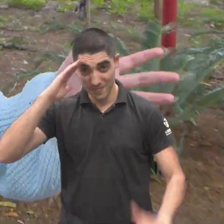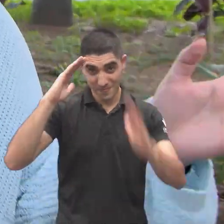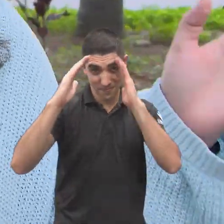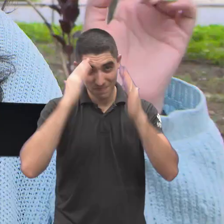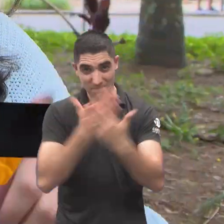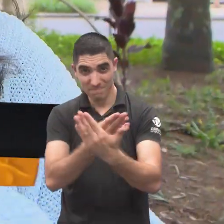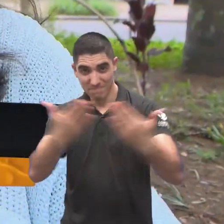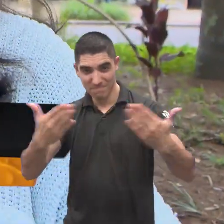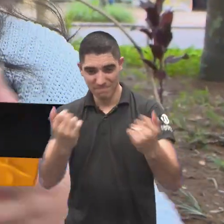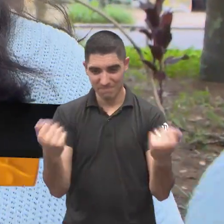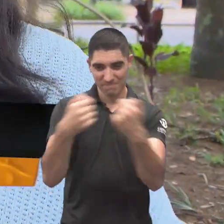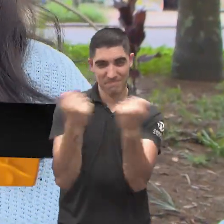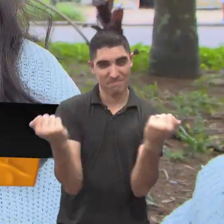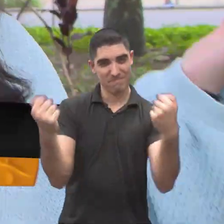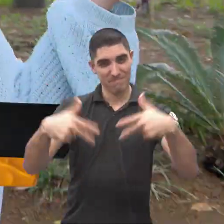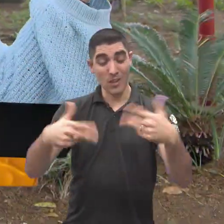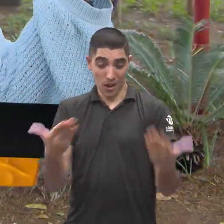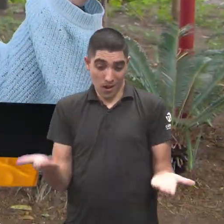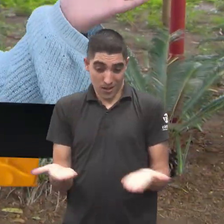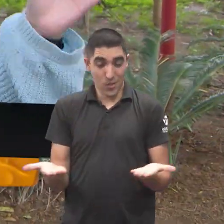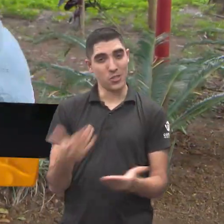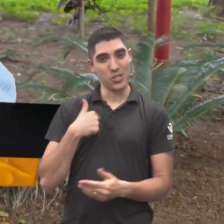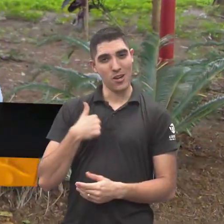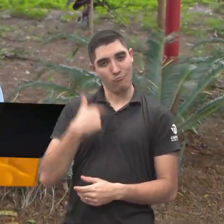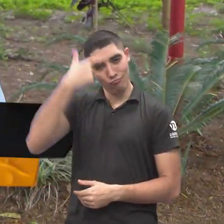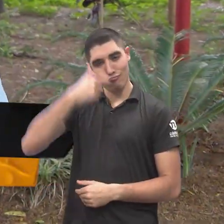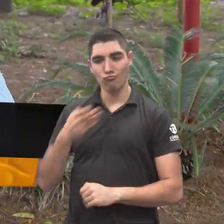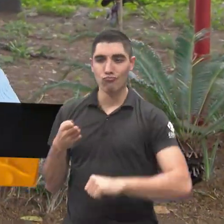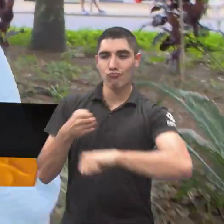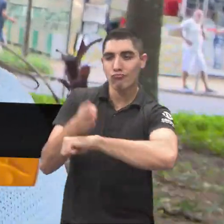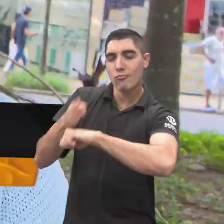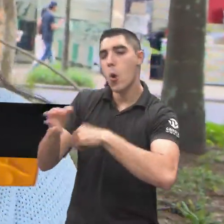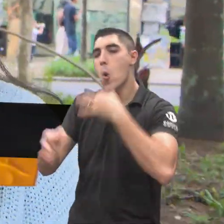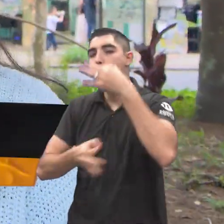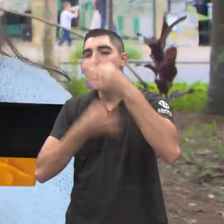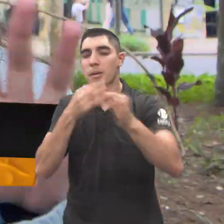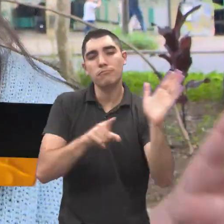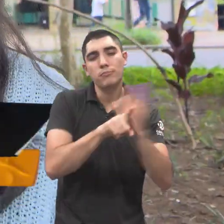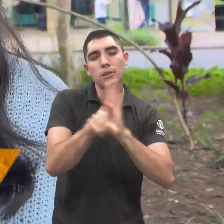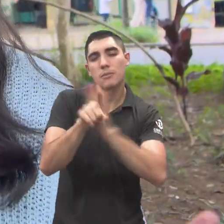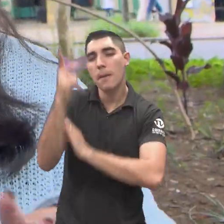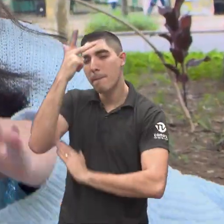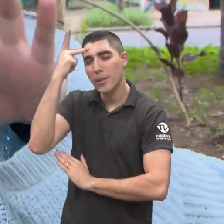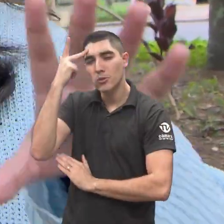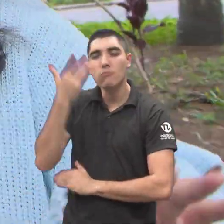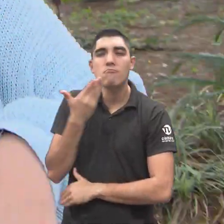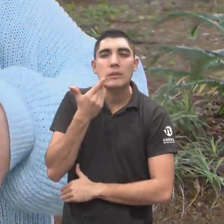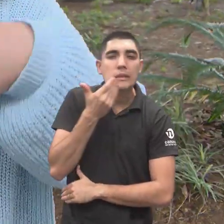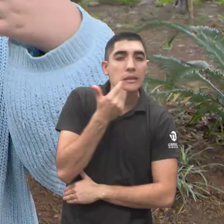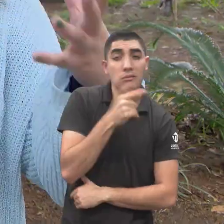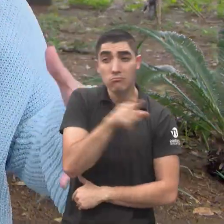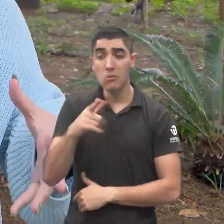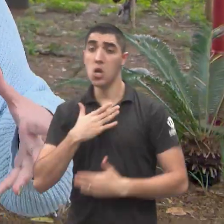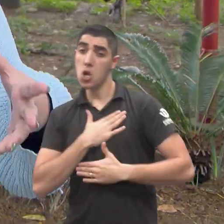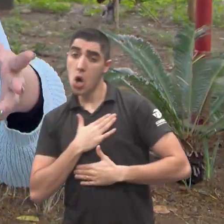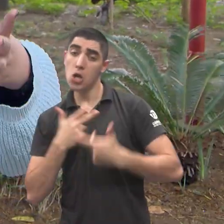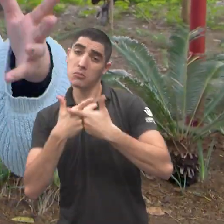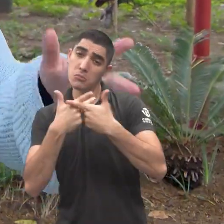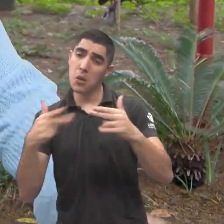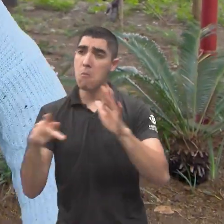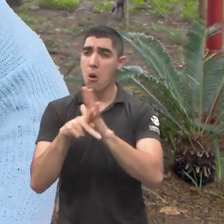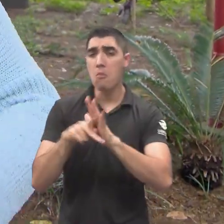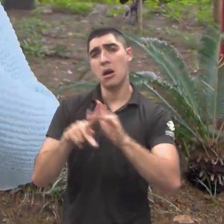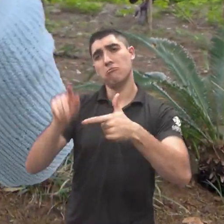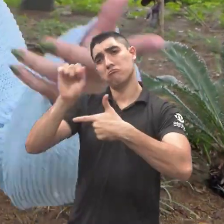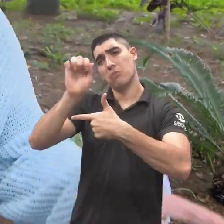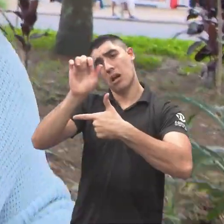Fala, galera do Tá Ligado, hoje mais um Tá na Rua. Dessa vez eu vim saber da população se a galera ainda tá curtindo aquelas formas tradicionais de